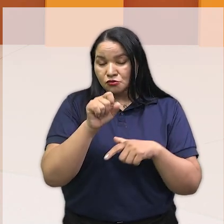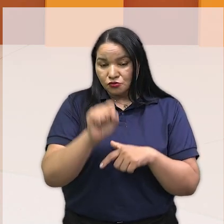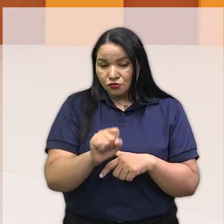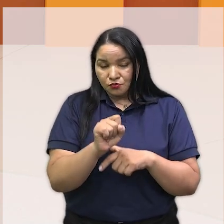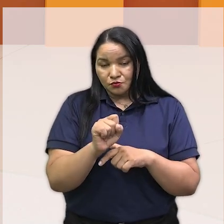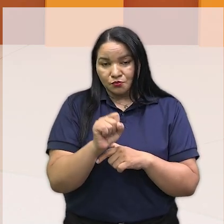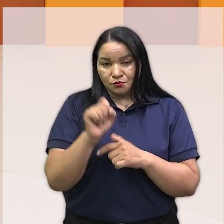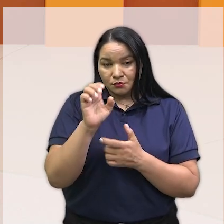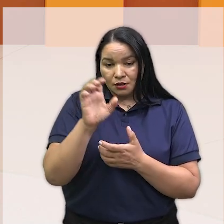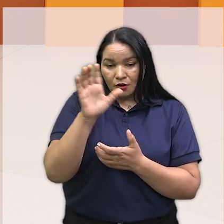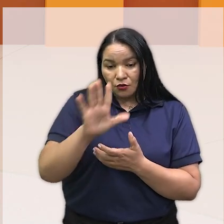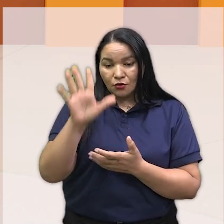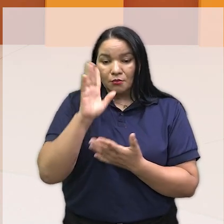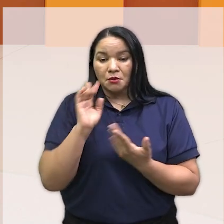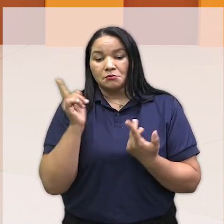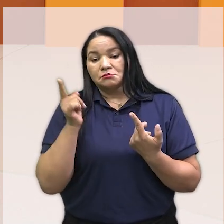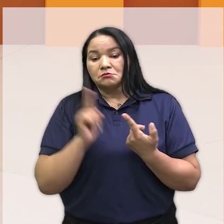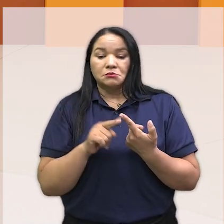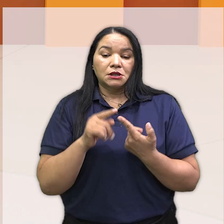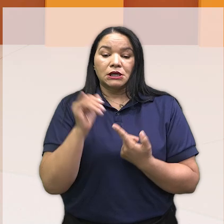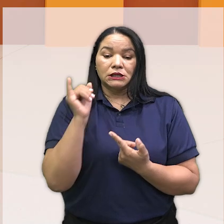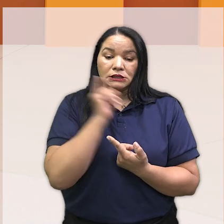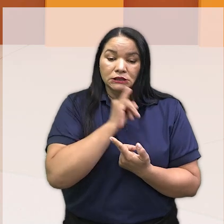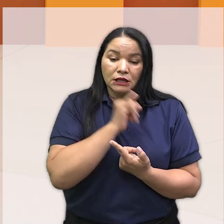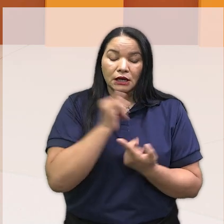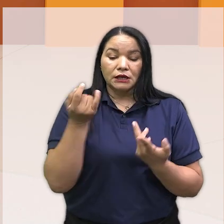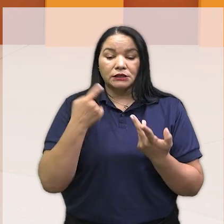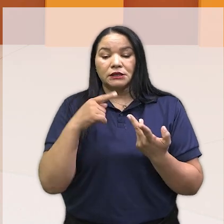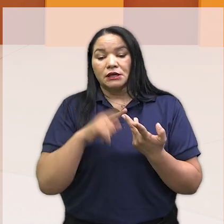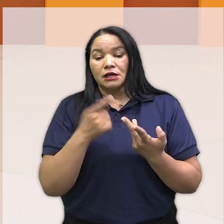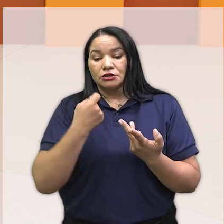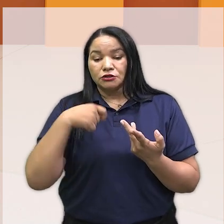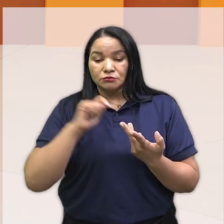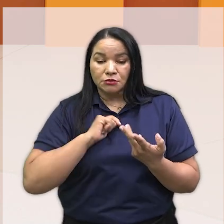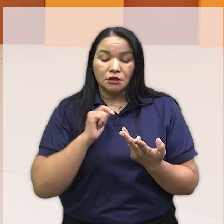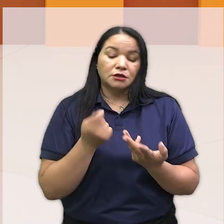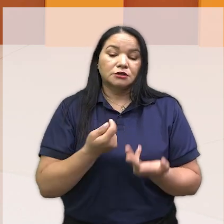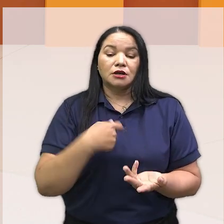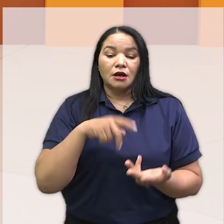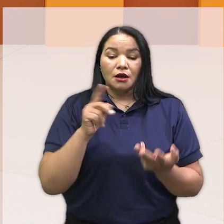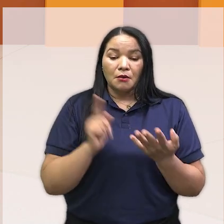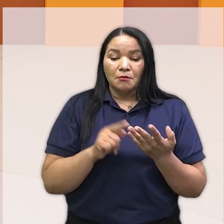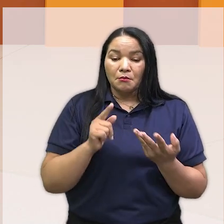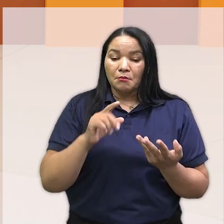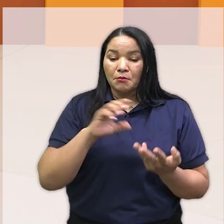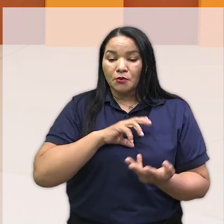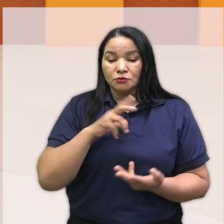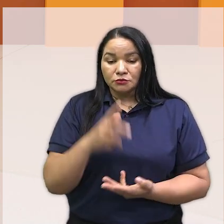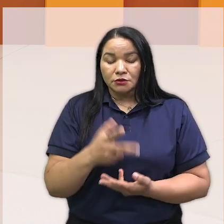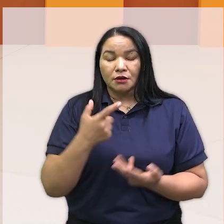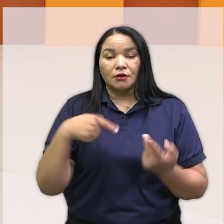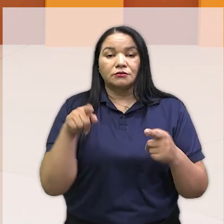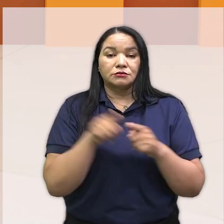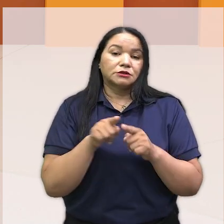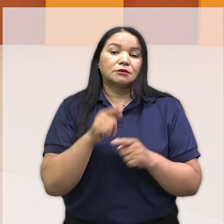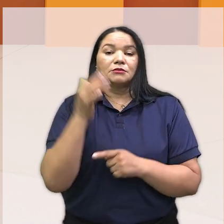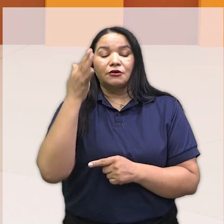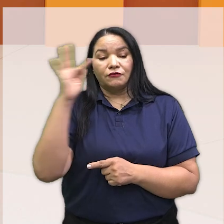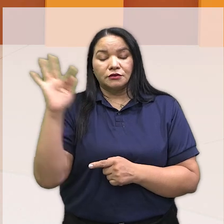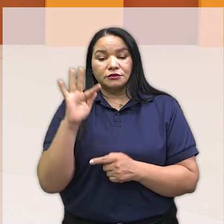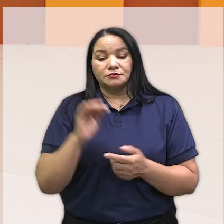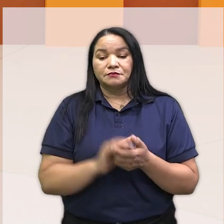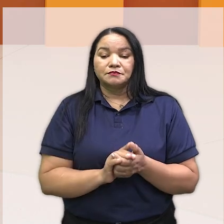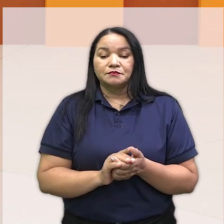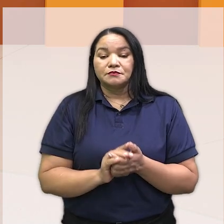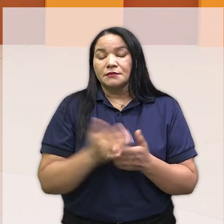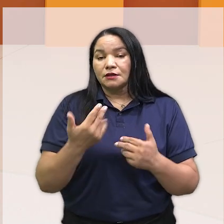sul da Europa, como a parte da Itália, da Espanha, Portugal e França, ok?